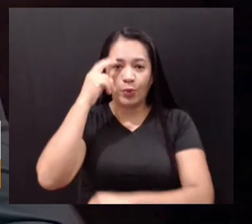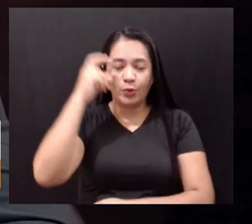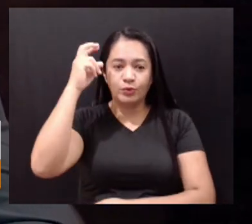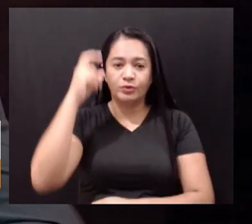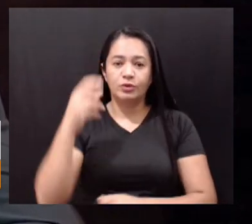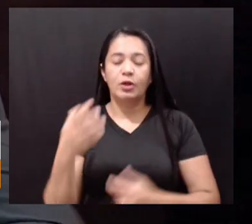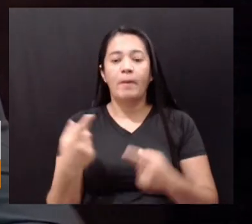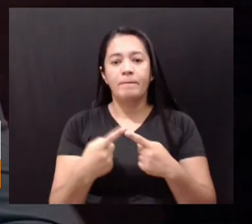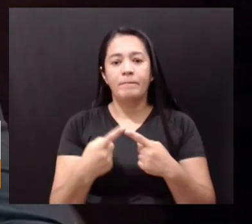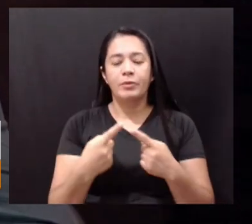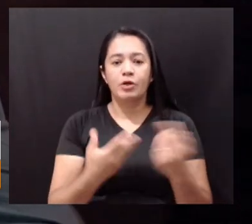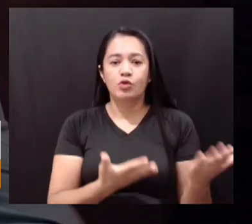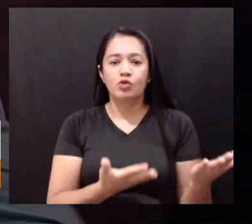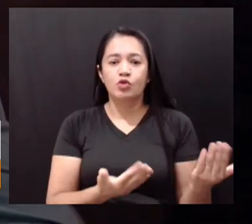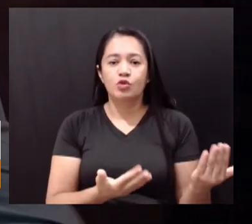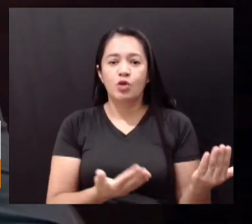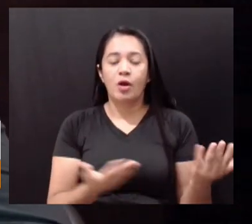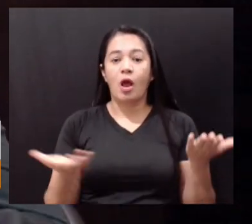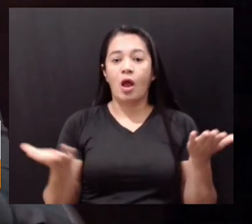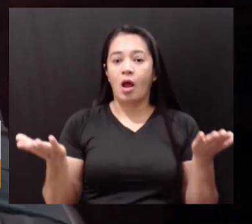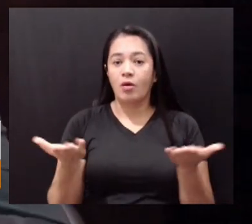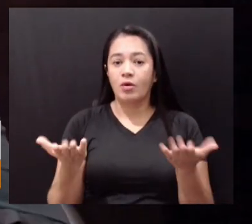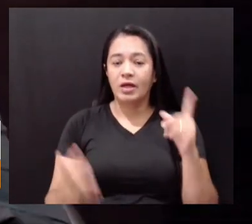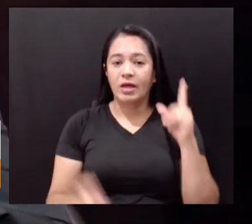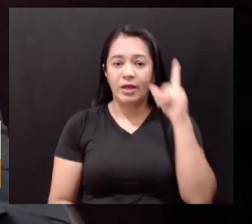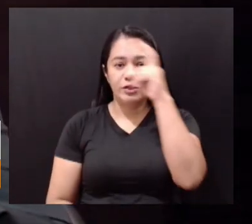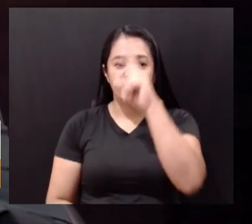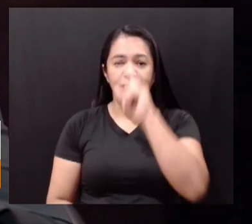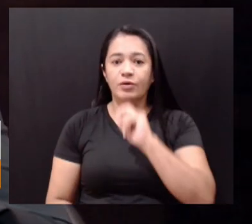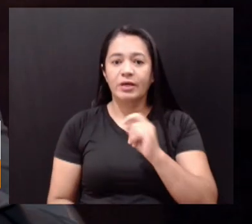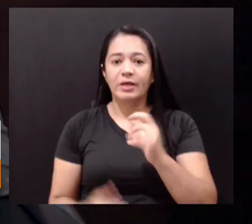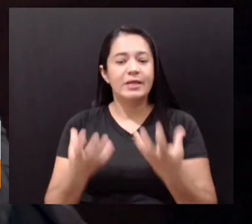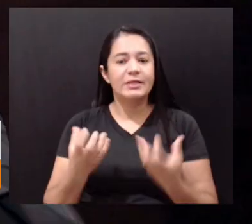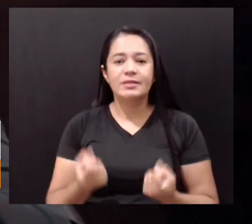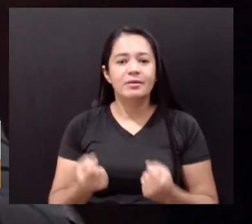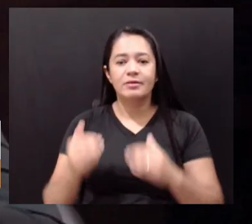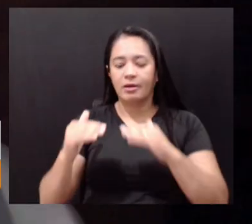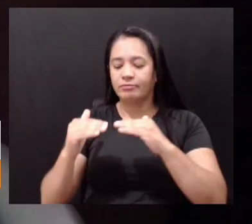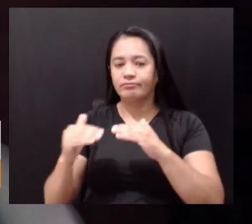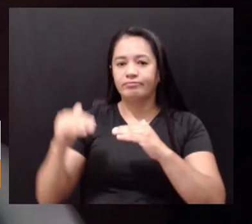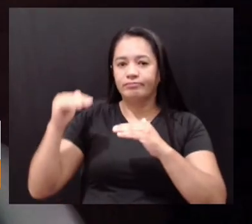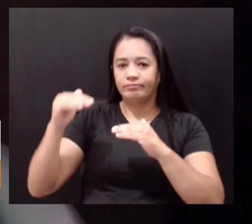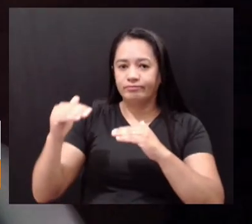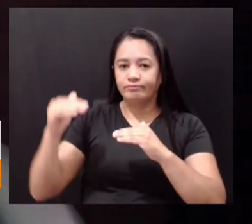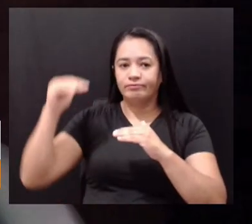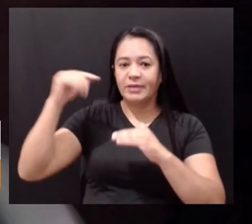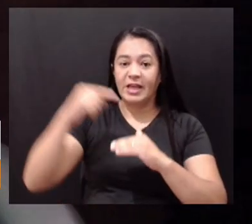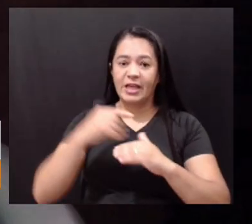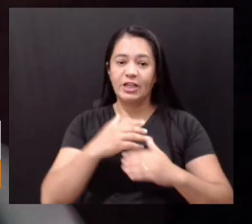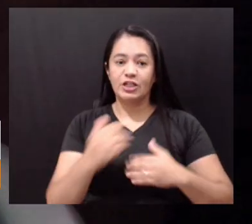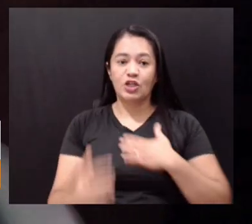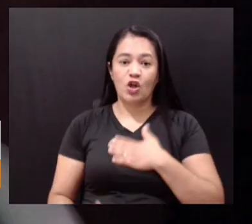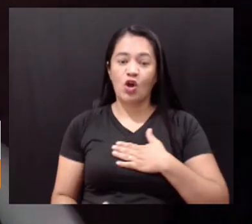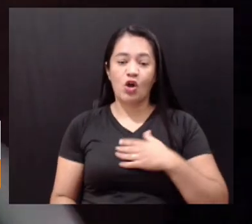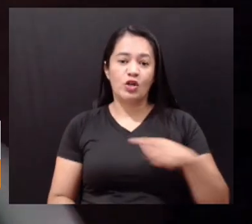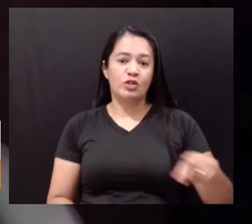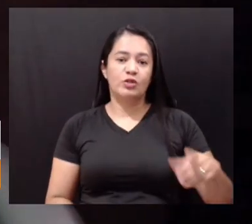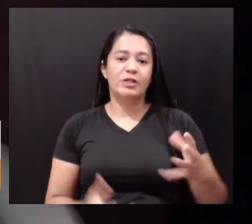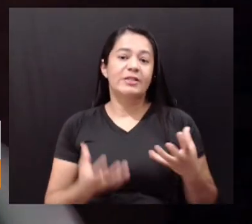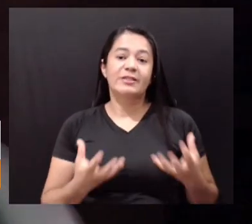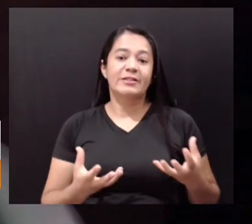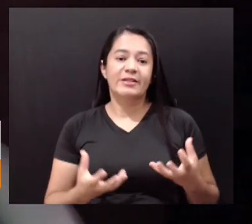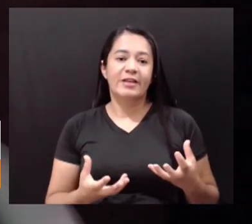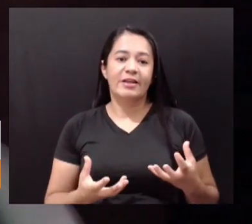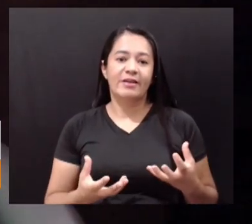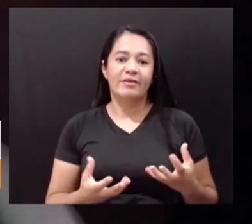têm uma dificuldade muito grande de aceitar a questão de hierarquia. Então eles Uhum. gostam de fazer aquilo que eles têm prazer, eles enxergam a questão do propósito,